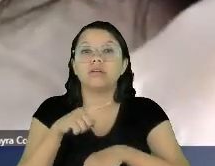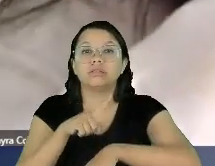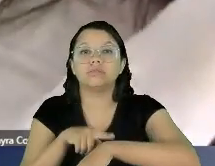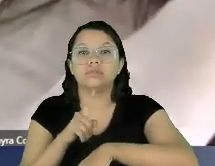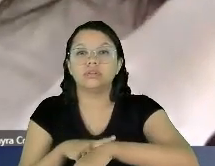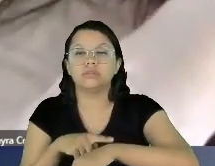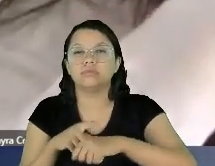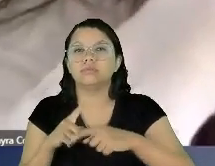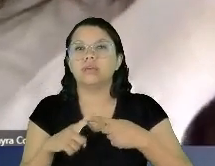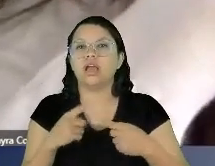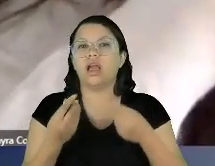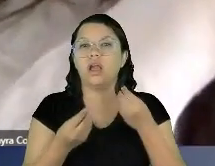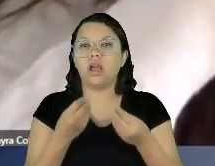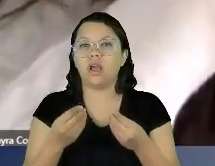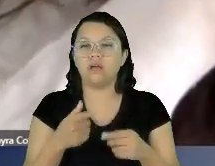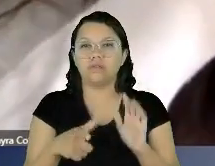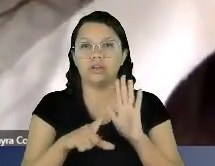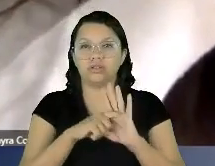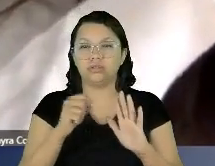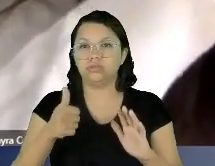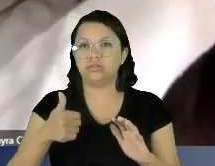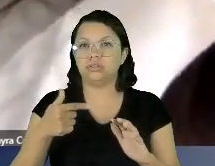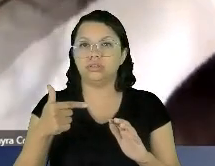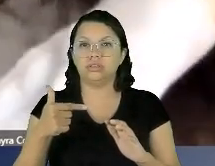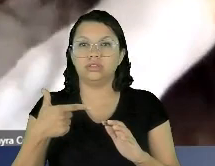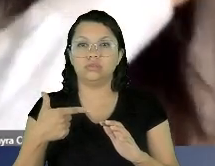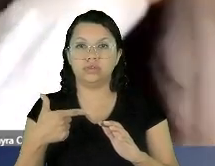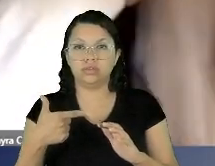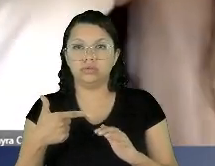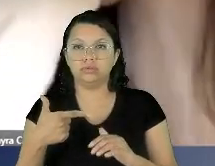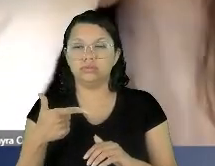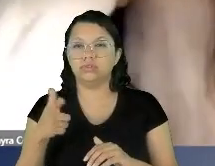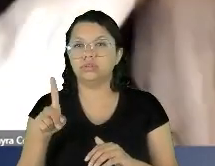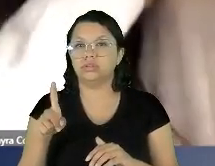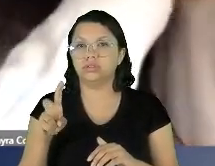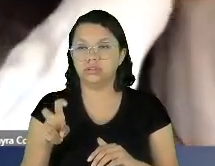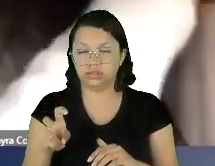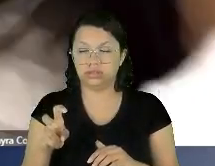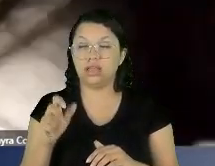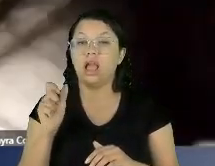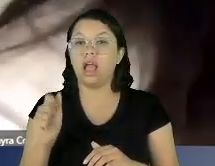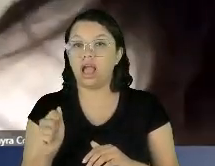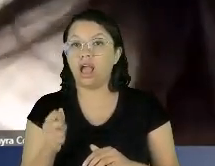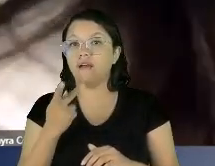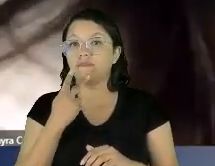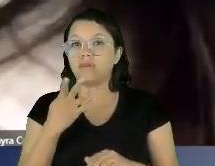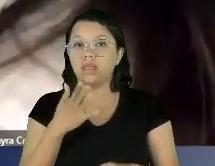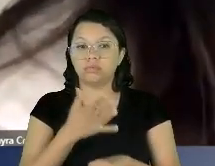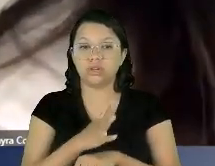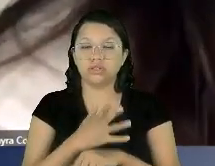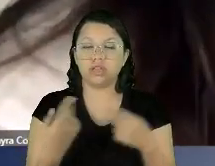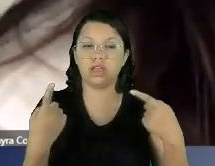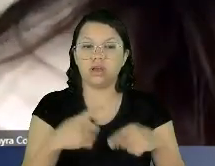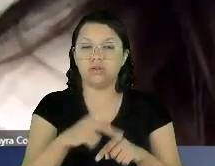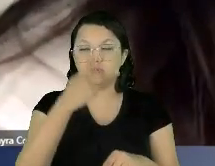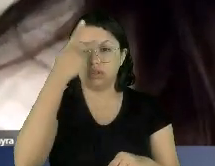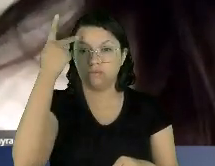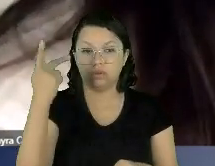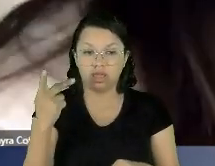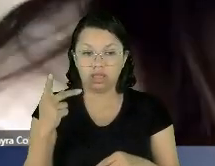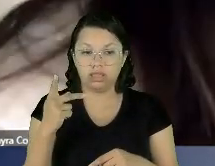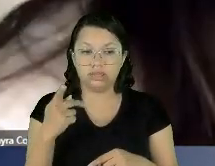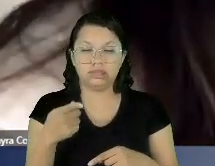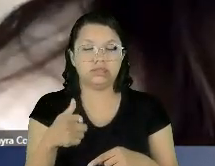eu não sabia como é que estava a questão do tempo. Como o artigo 215-A fala em praticar contra alguém e sem a sua